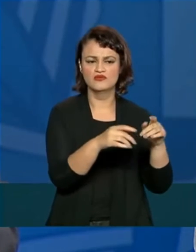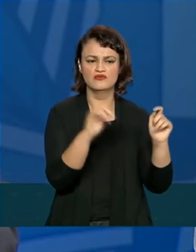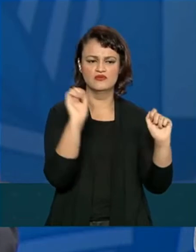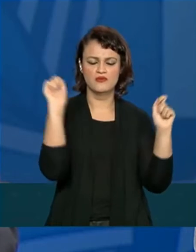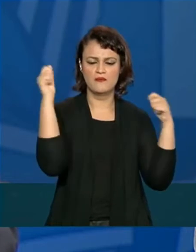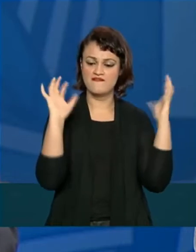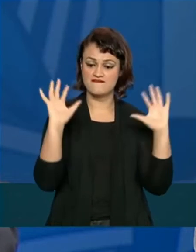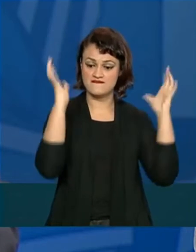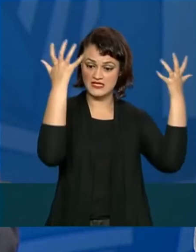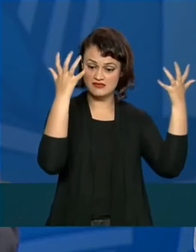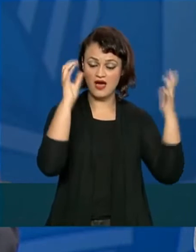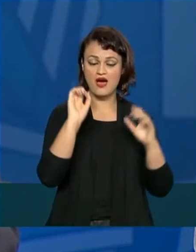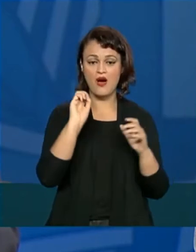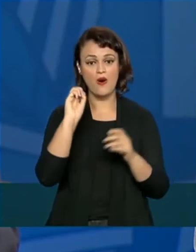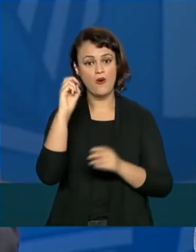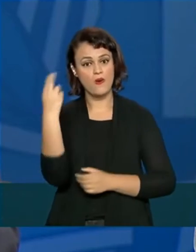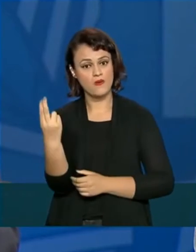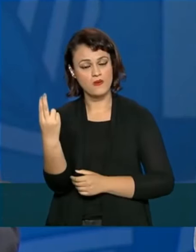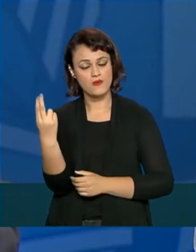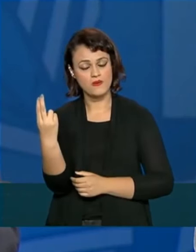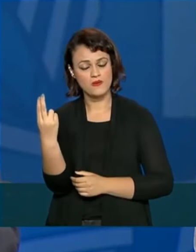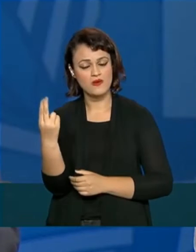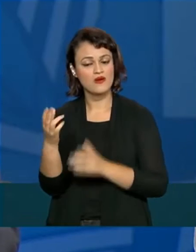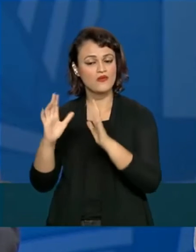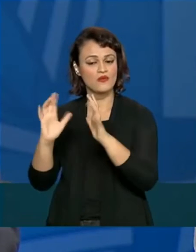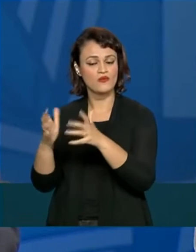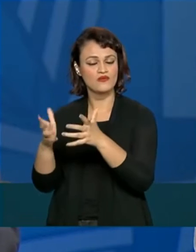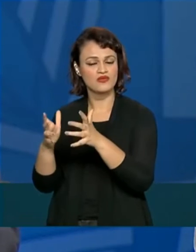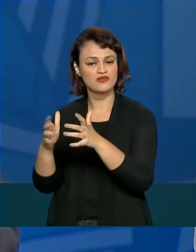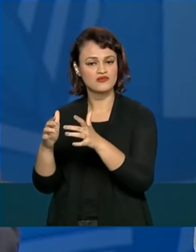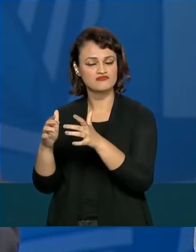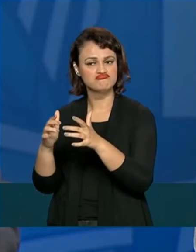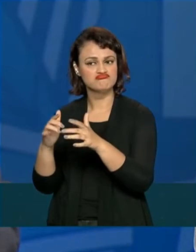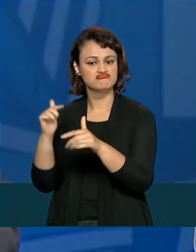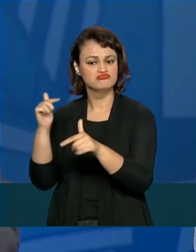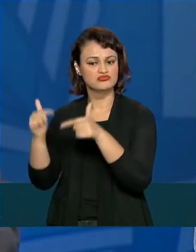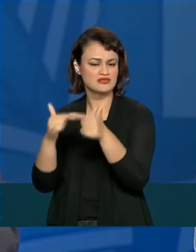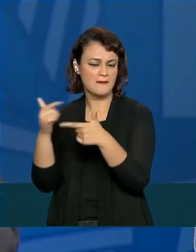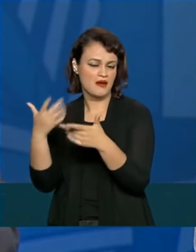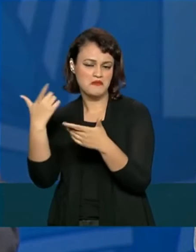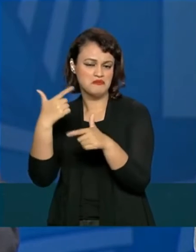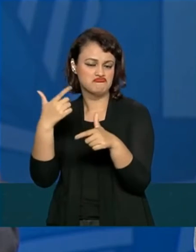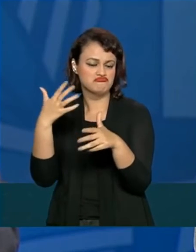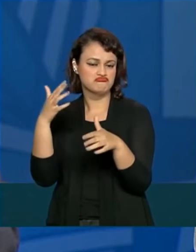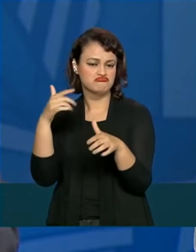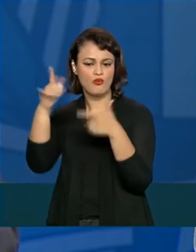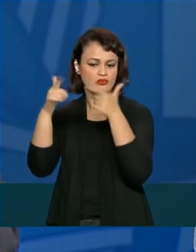festas, até uma retomada das atividades, ou seja, ela